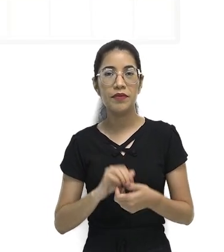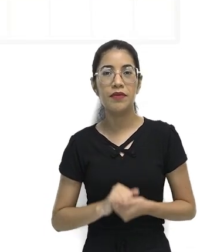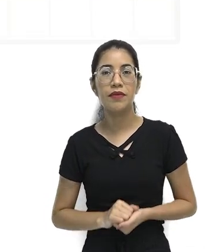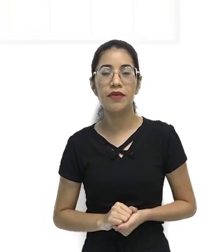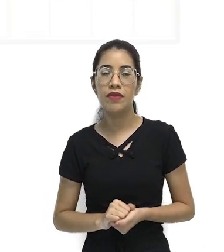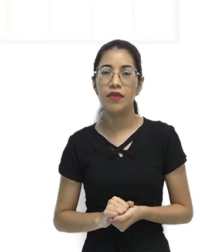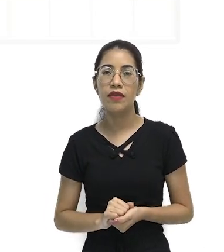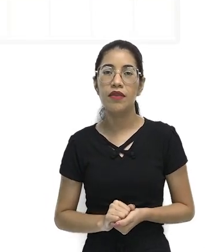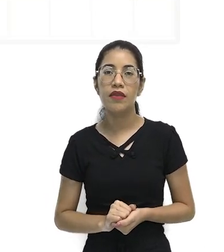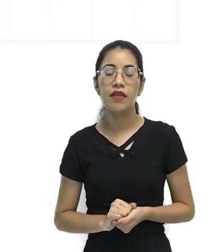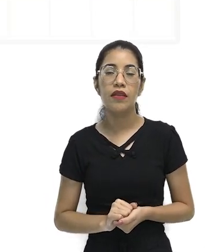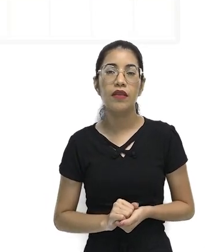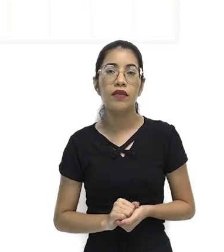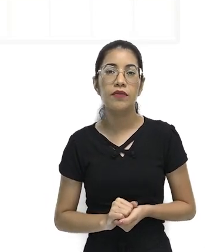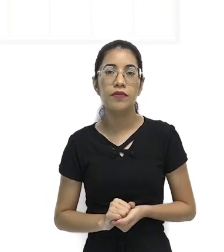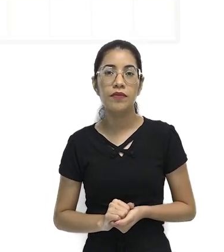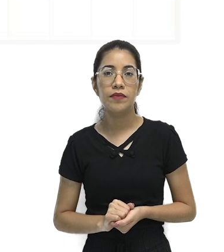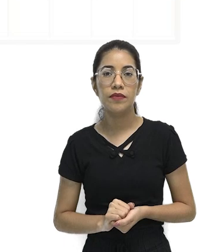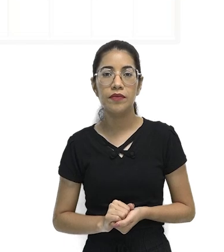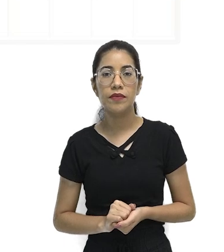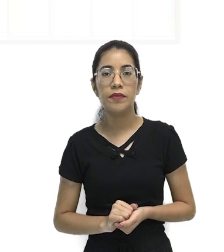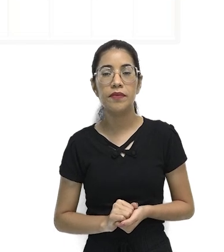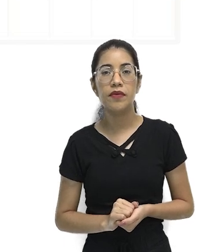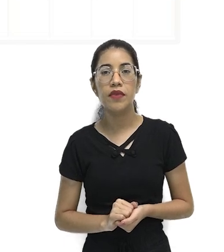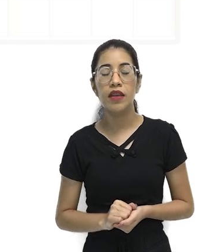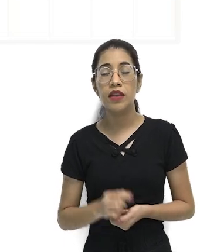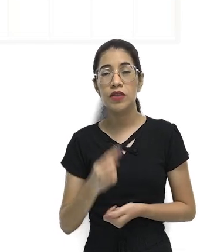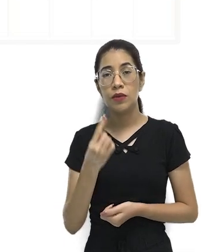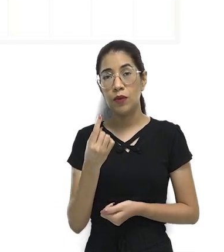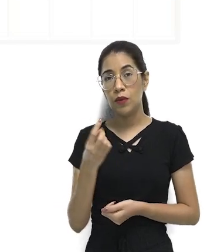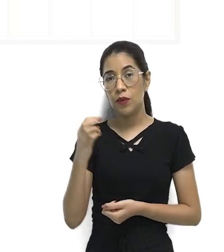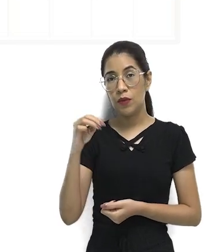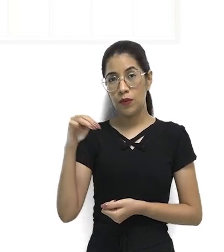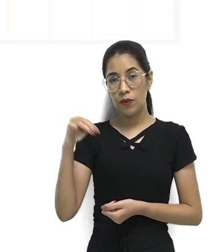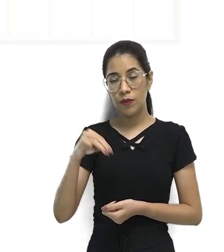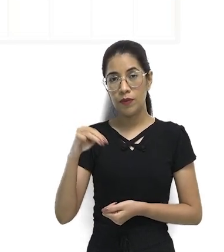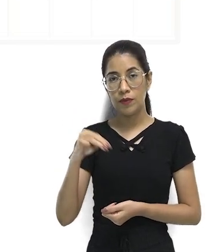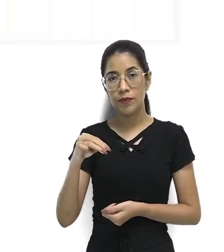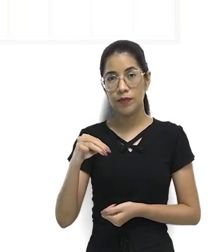35 metros por minuto significa que em um minuto,